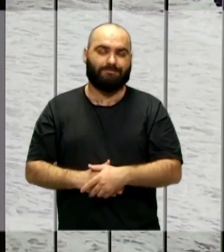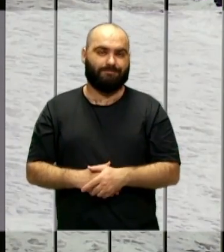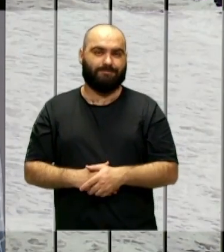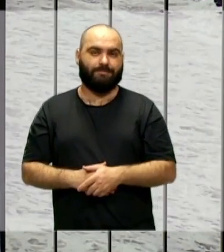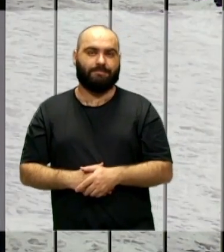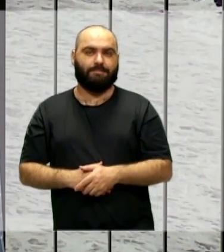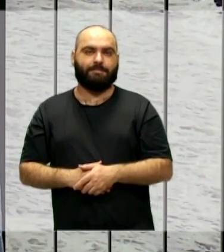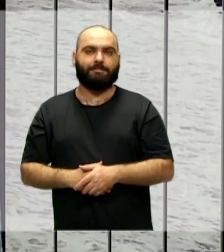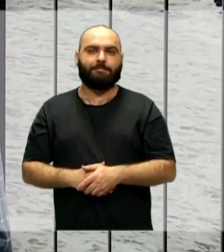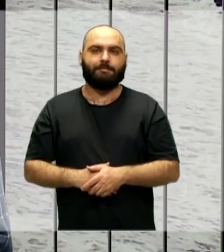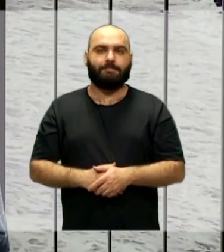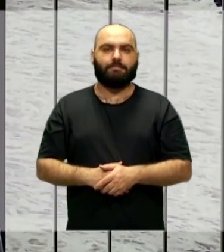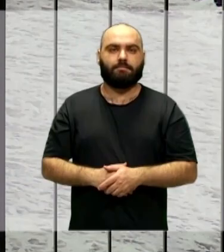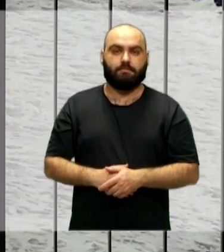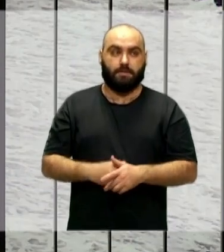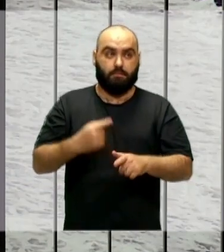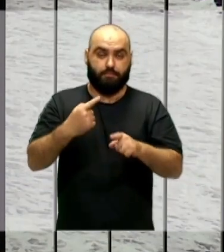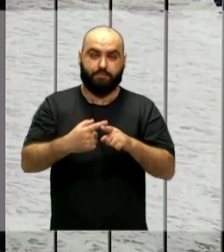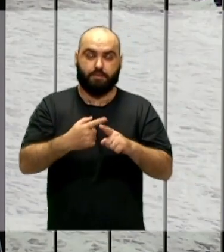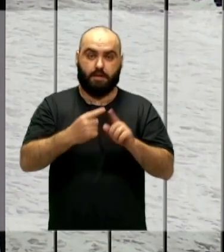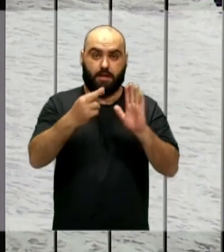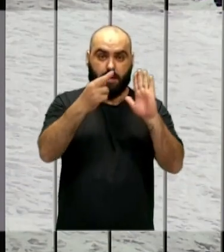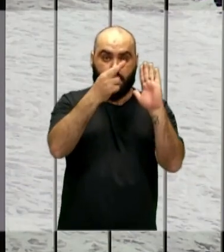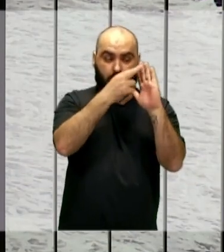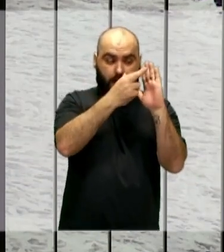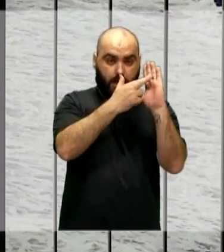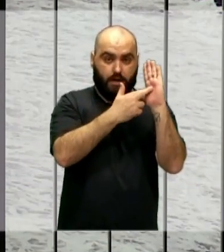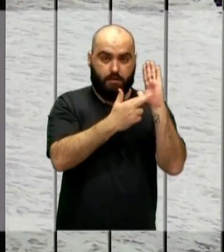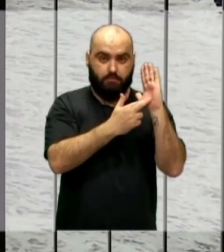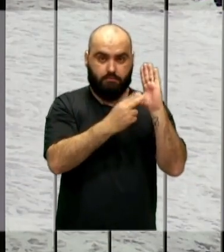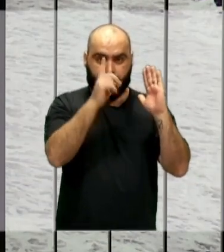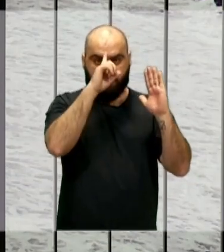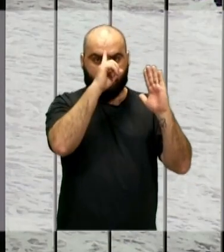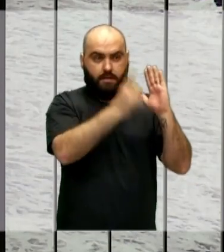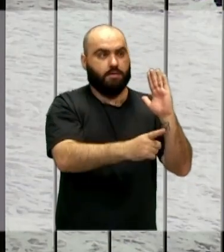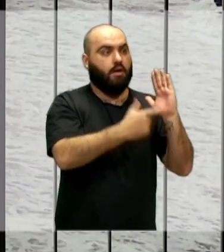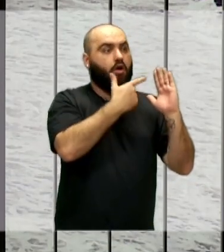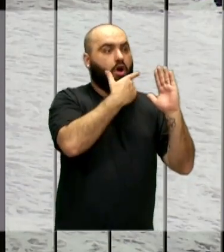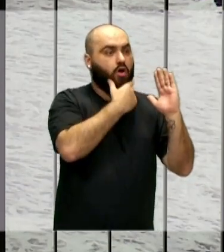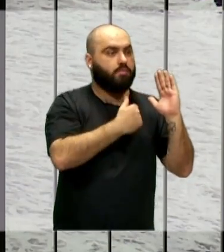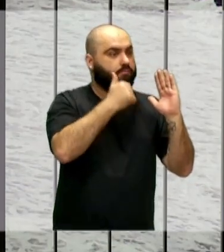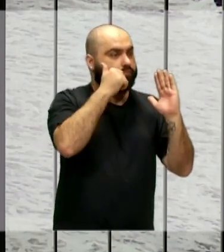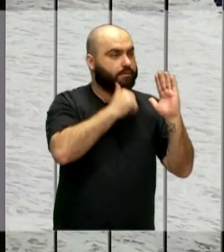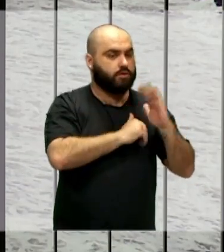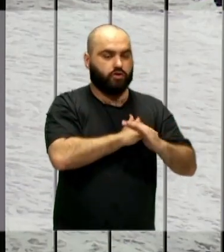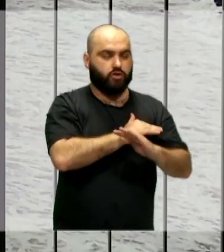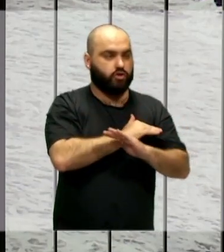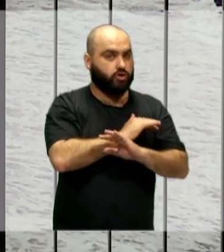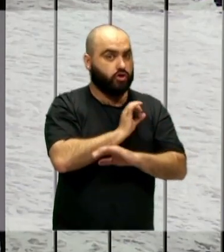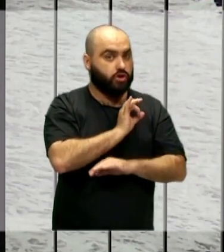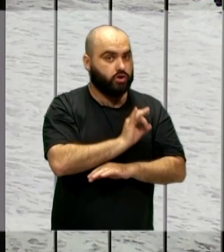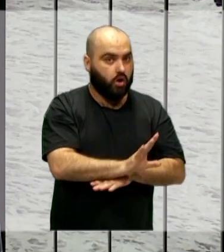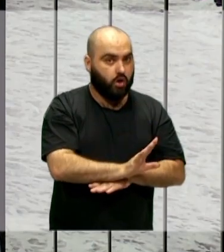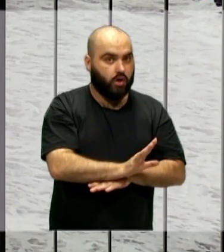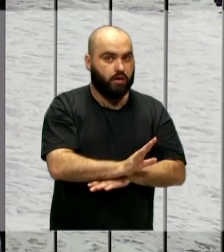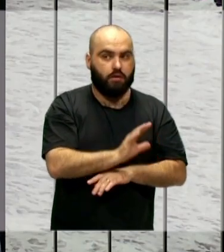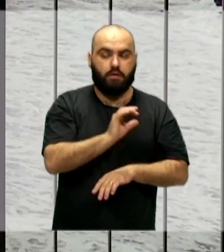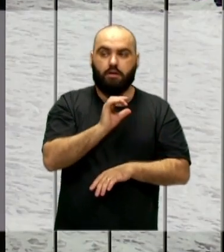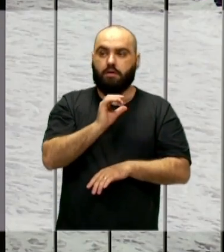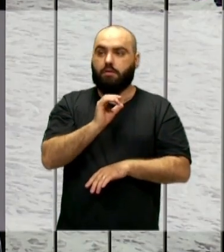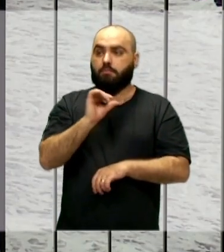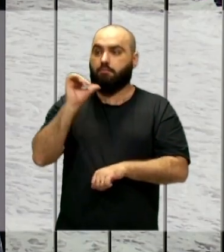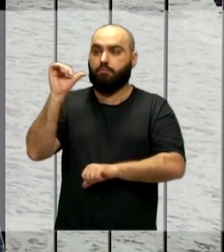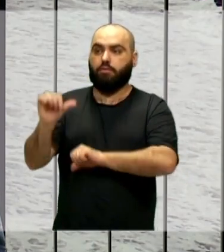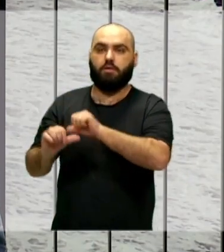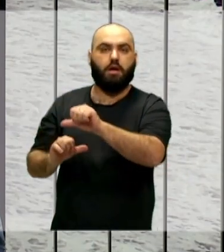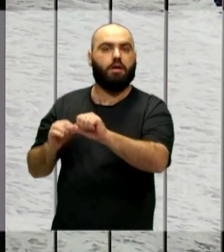de fugir daquela normatividade. A gente está acostumado a ser desse jeito. Se a gente foge, por exemplo, algo da nossa rotina, alguma coisa, vai causar,